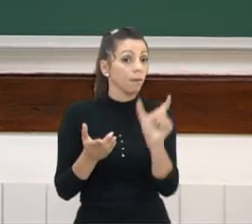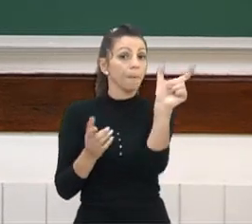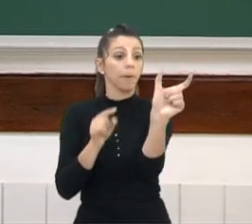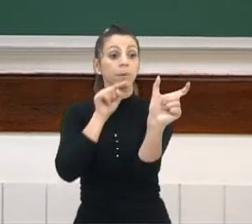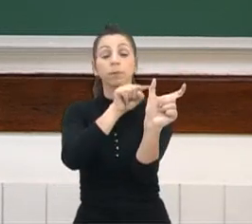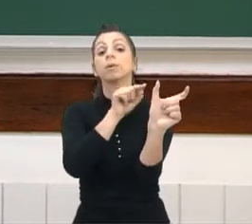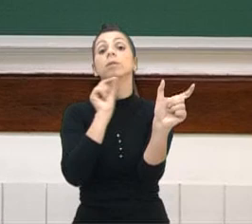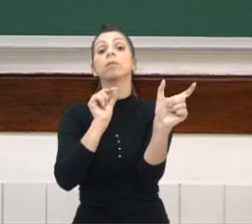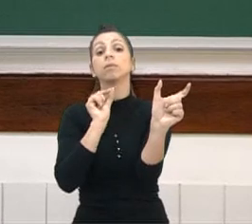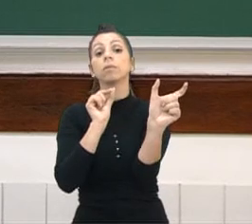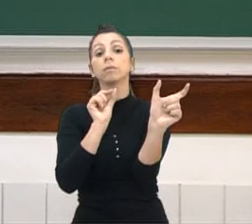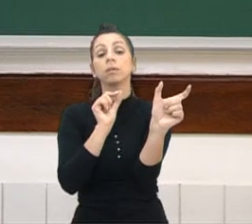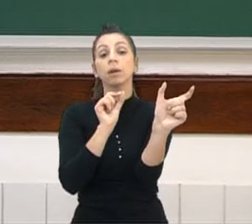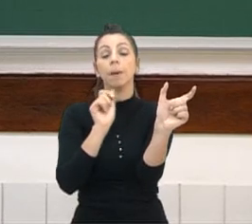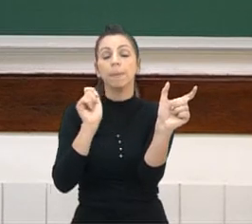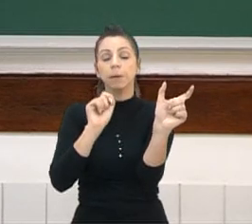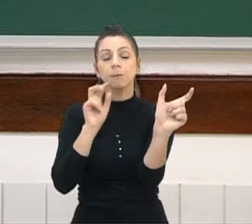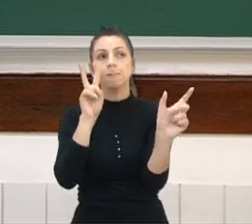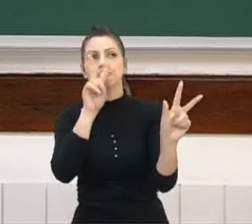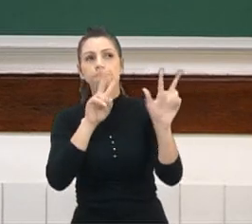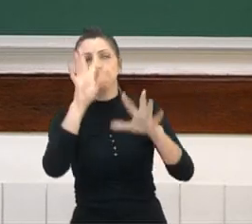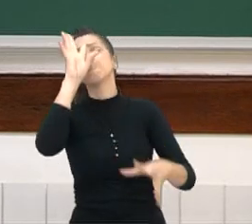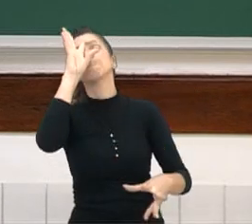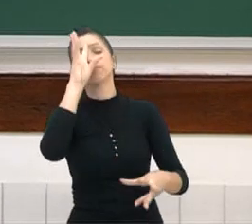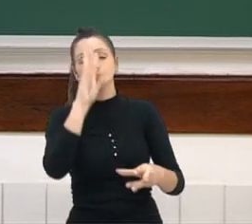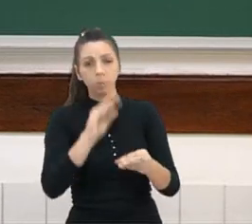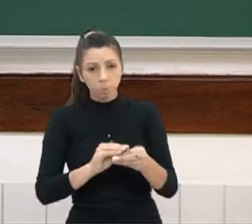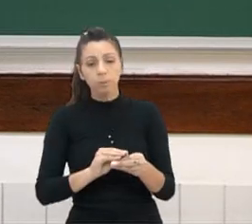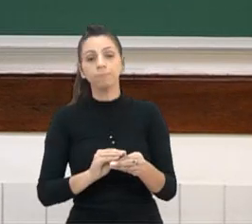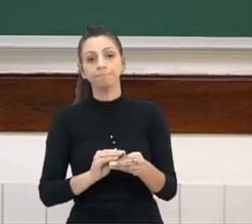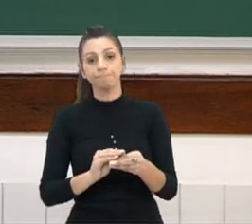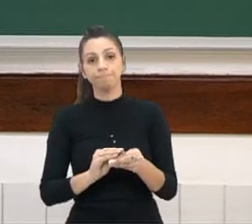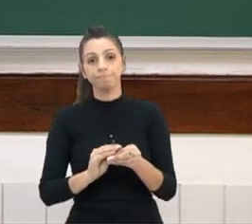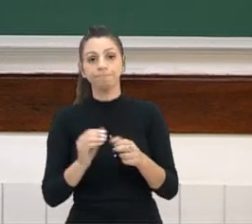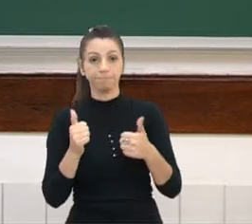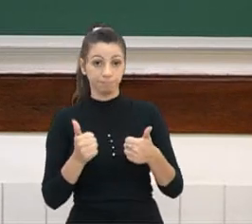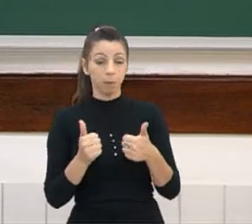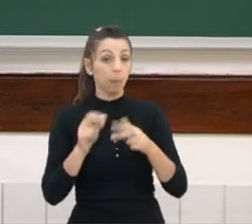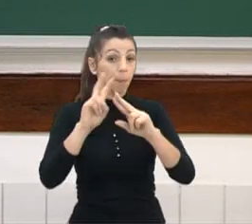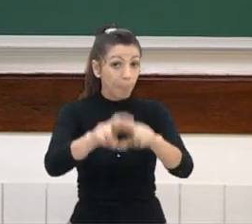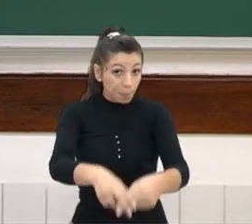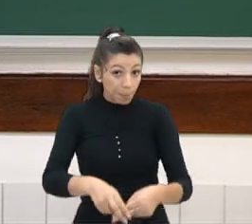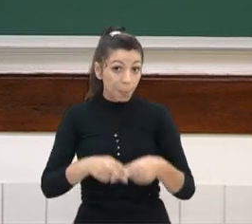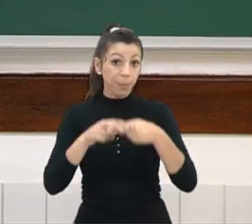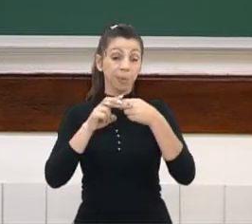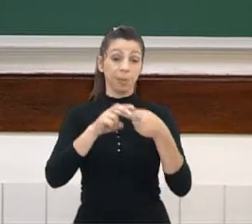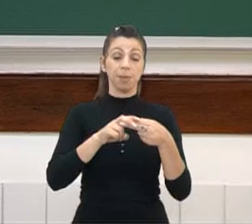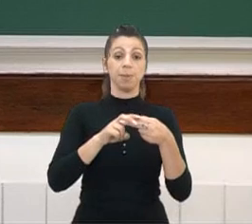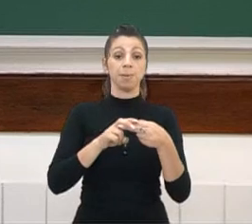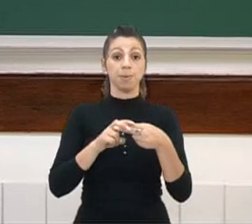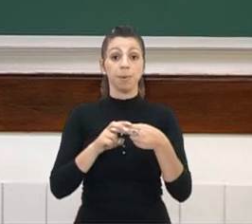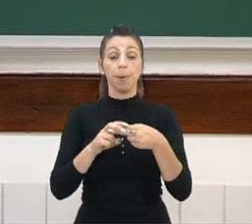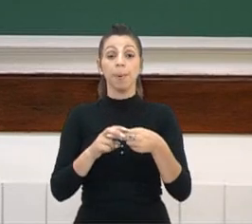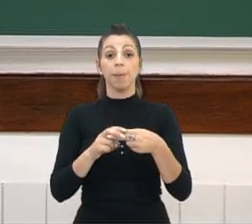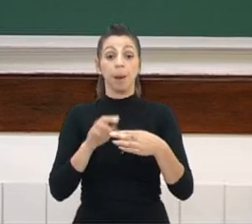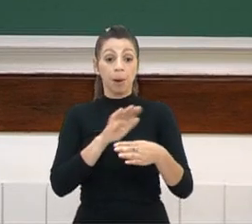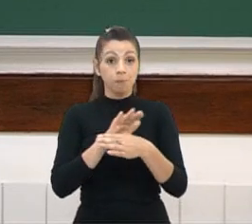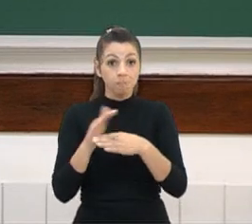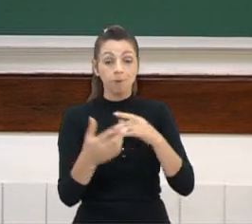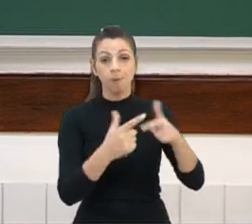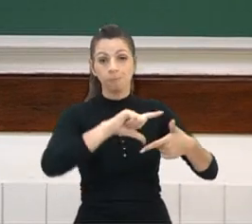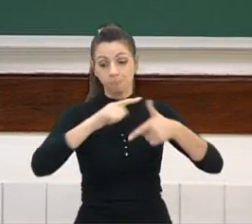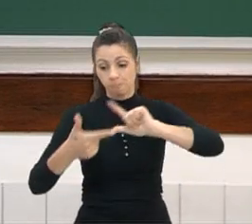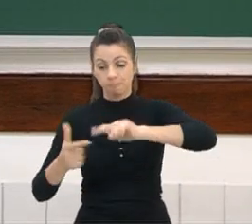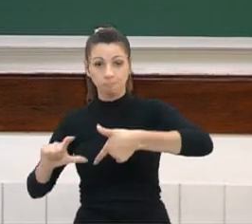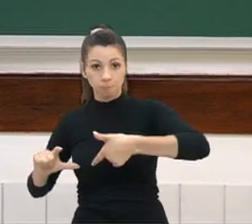gente precisa de uma outra coisa para poder visualizar e poder operar também. Então, por isso, nós vamos recorrer à geometria, né? Mas a gente não vai ficar nela para